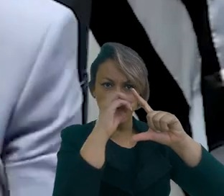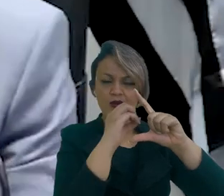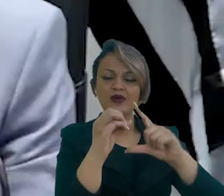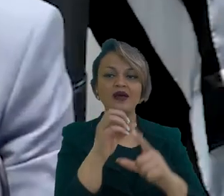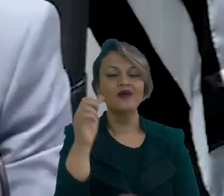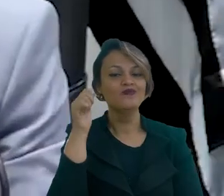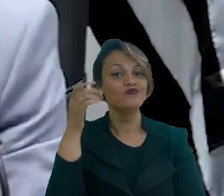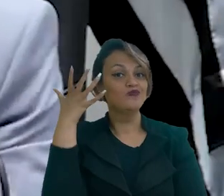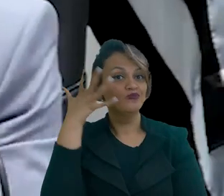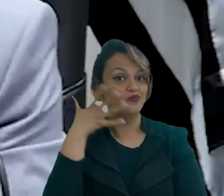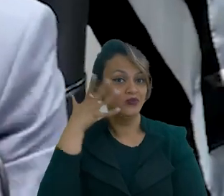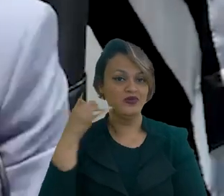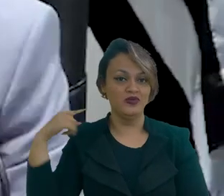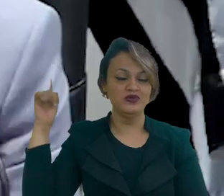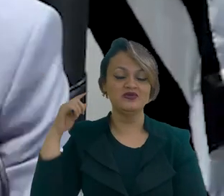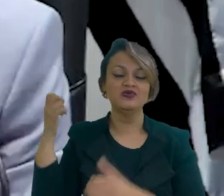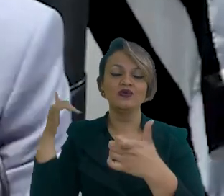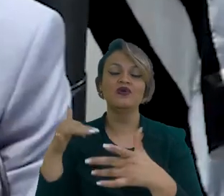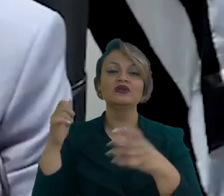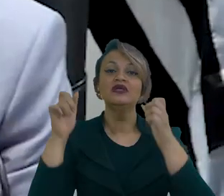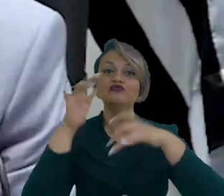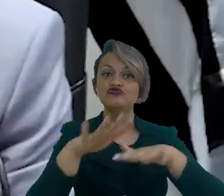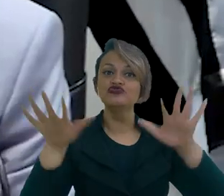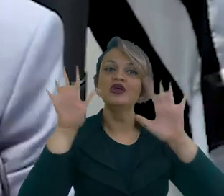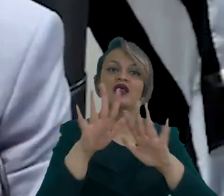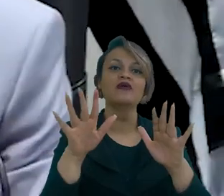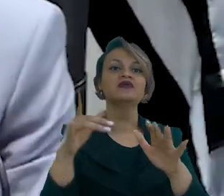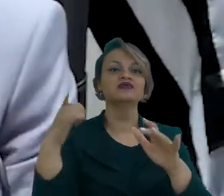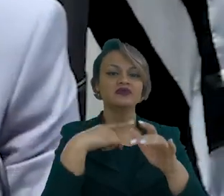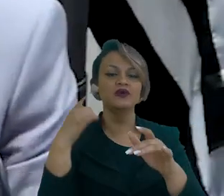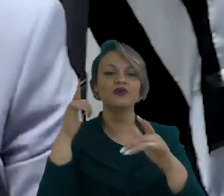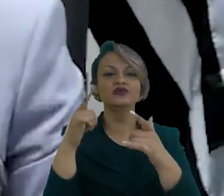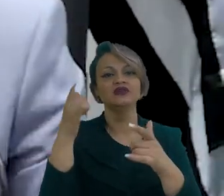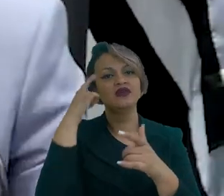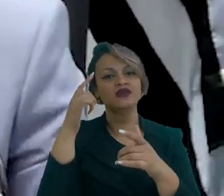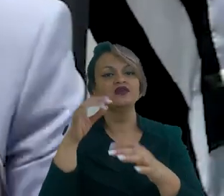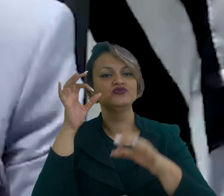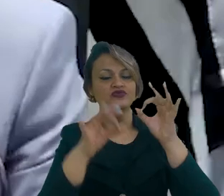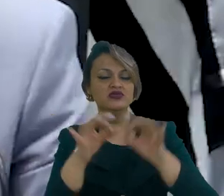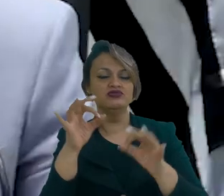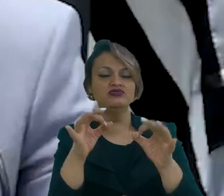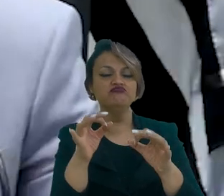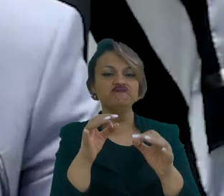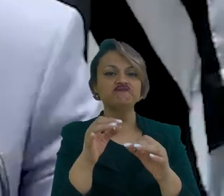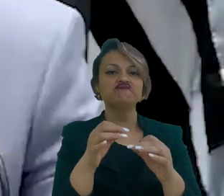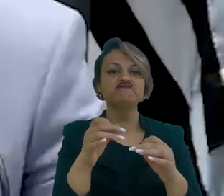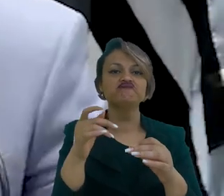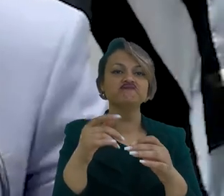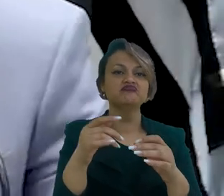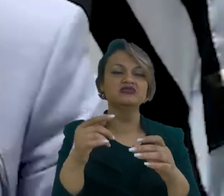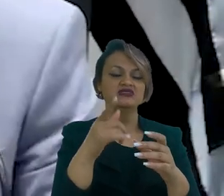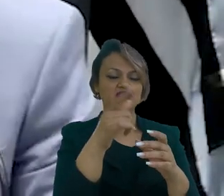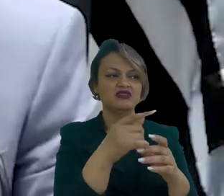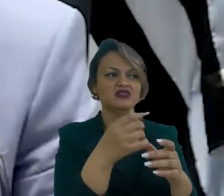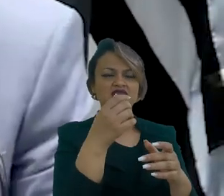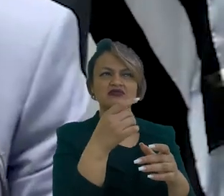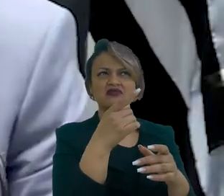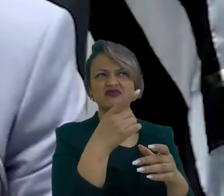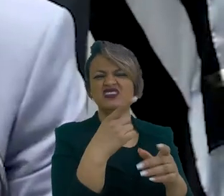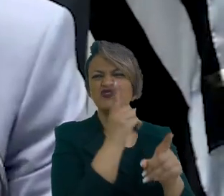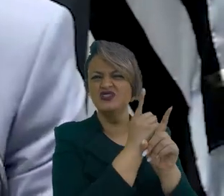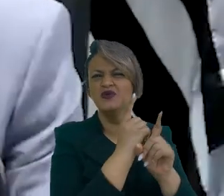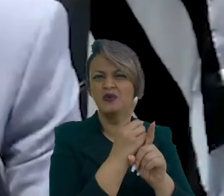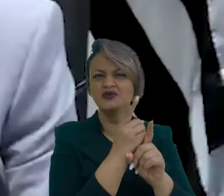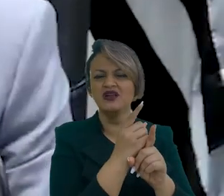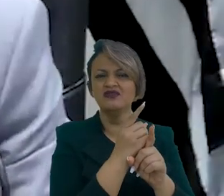buracamentos Professora Rosa mencionou um que são as cláusulas Gerais e ao lado dele também nós temos os conceitos jurídicos indeterminados 927